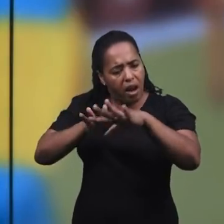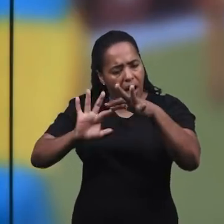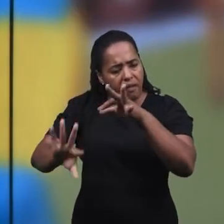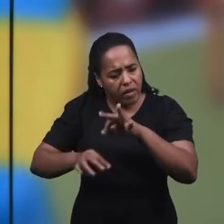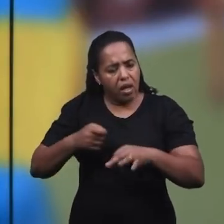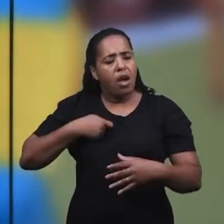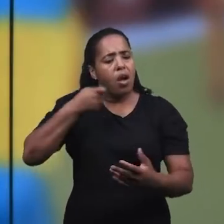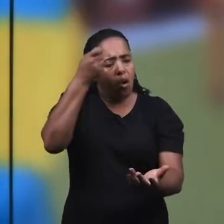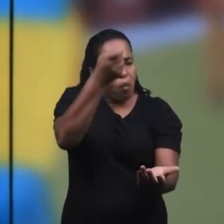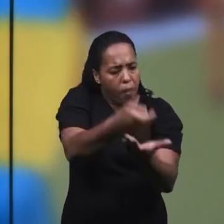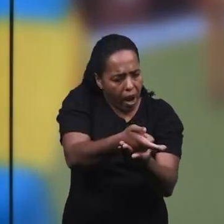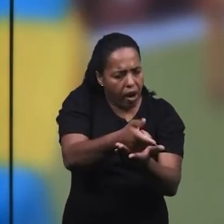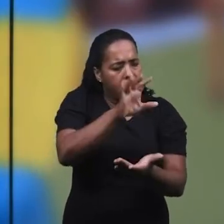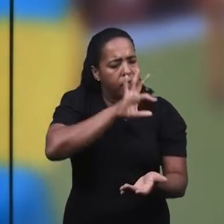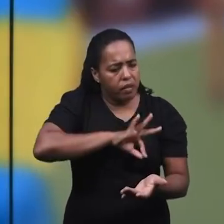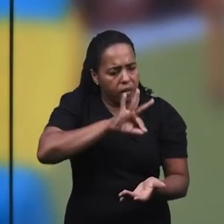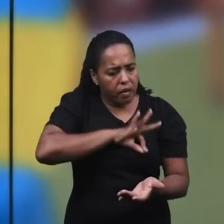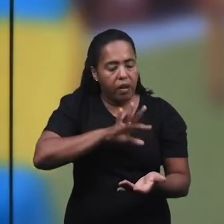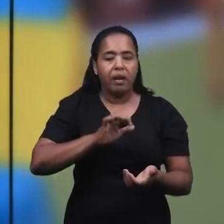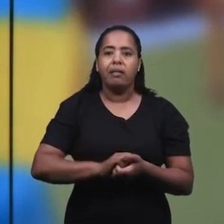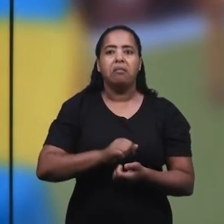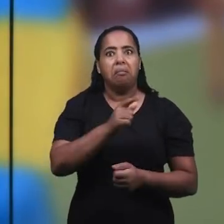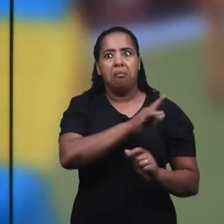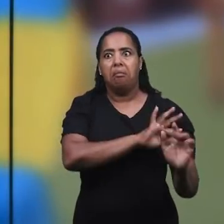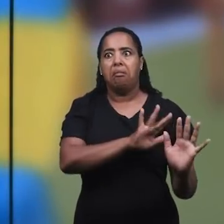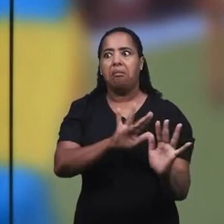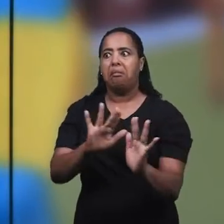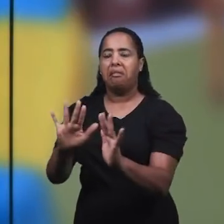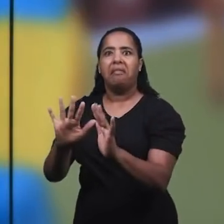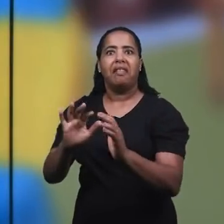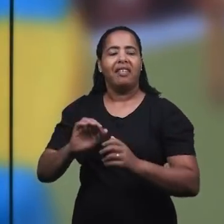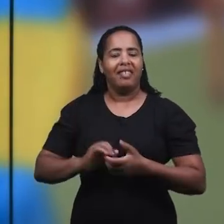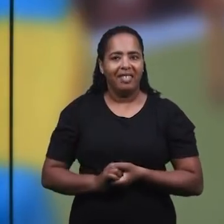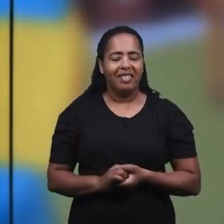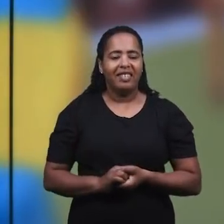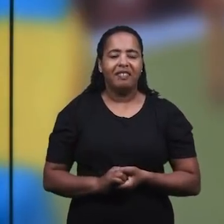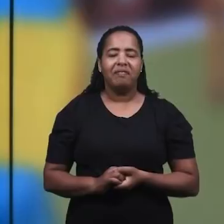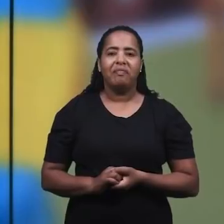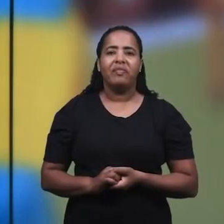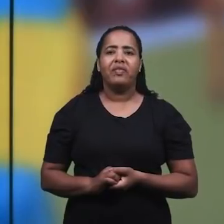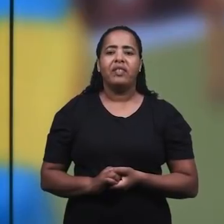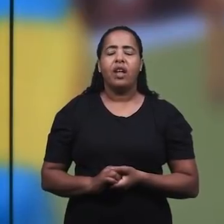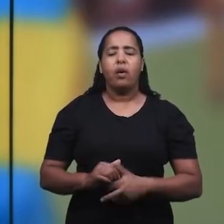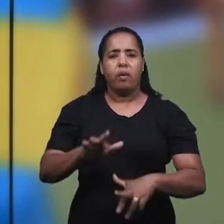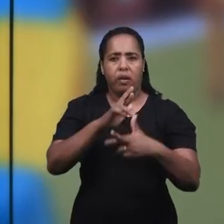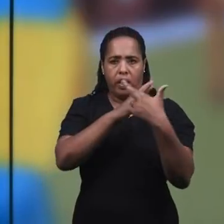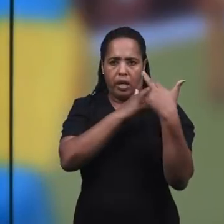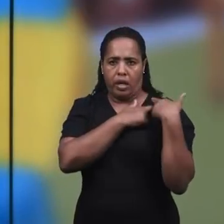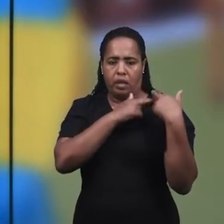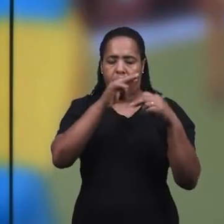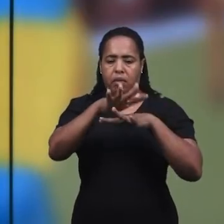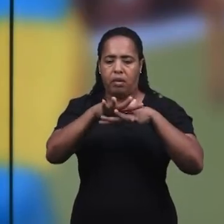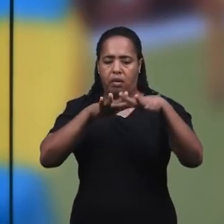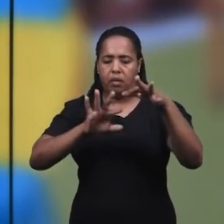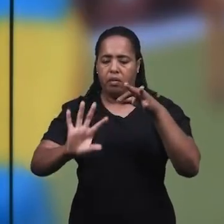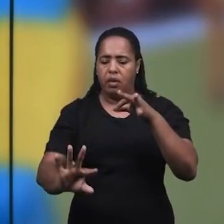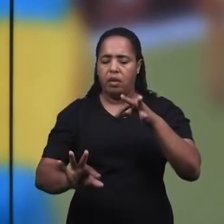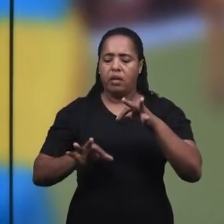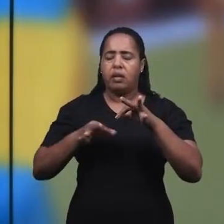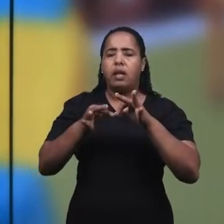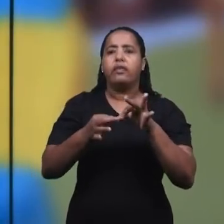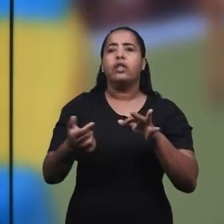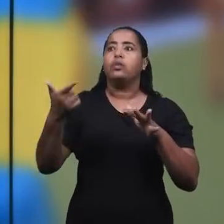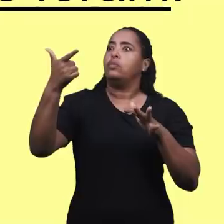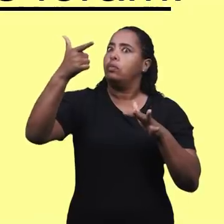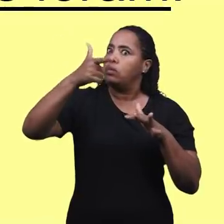eu pagarei a vocês o salário. E eles foram. E o dono da plantação, o dono da vinha,